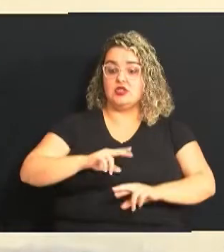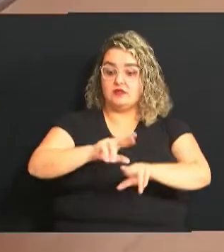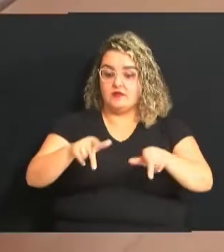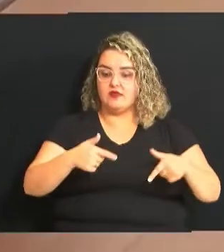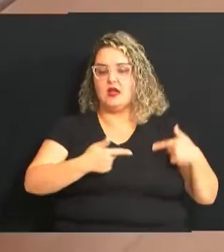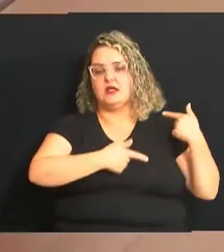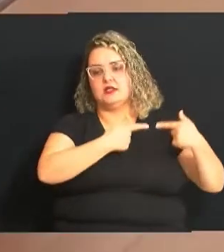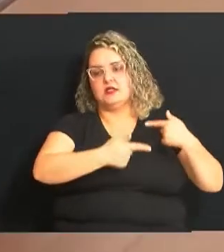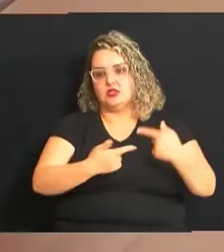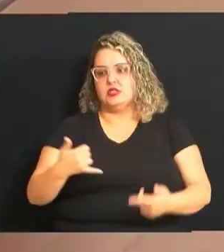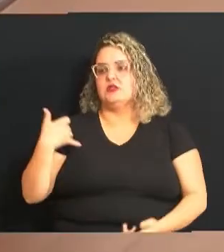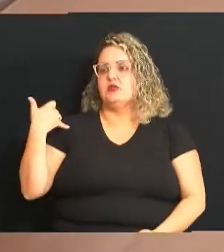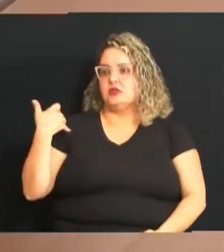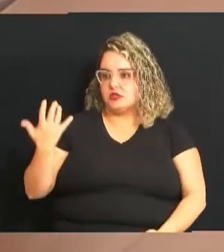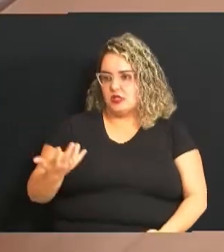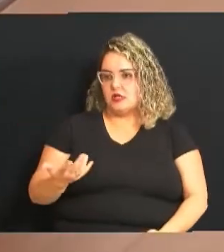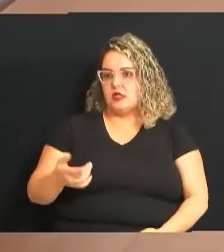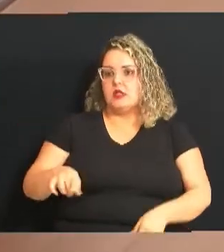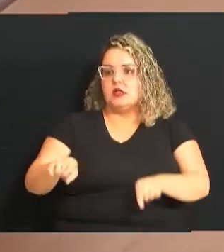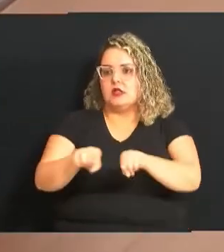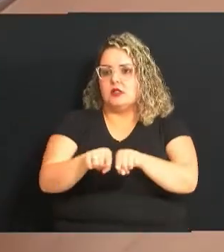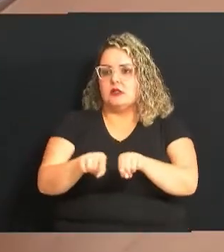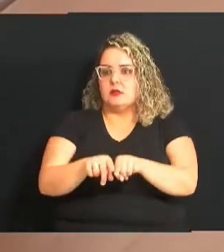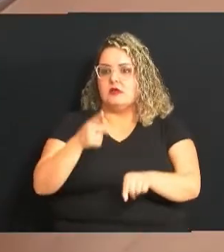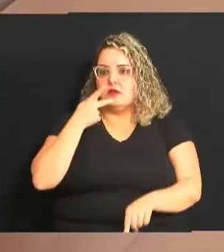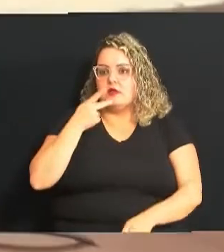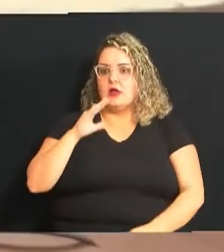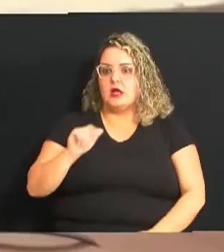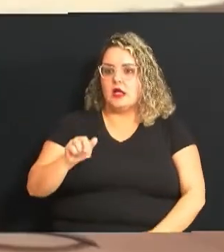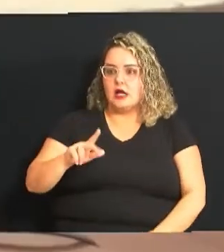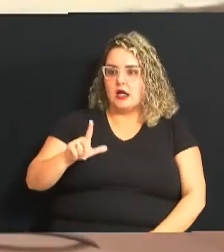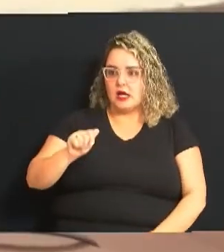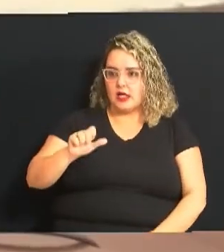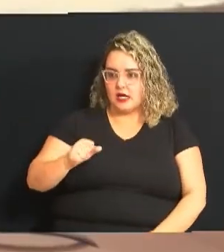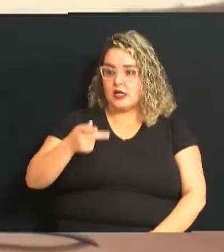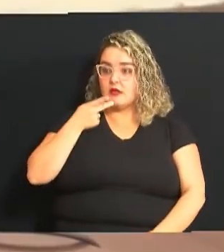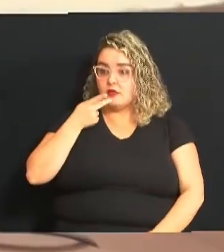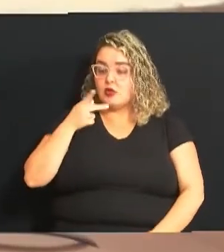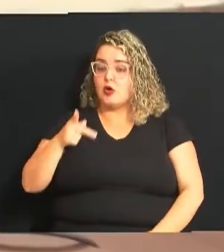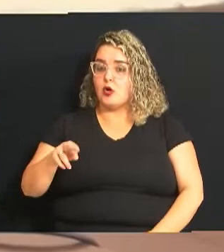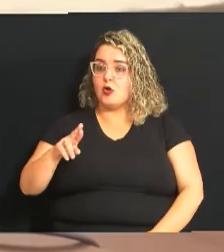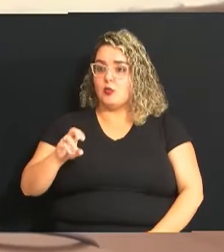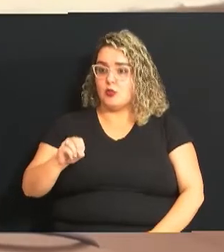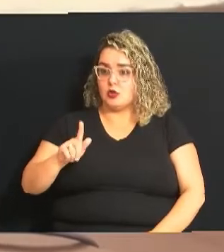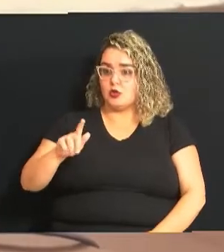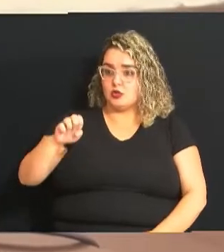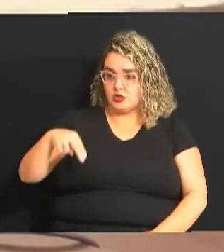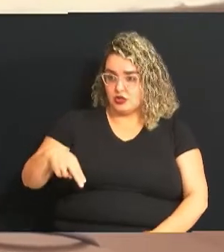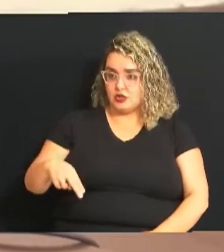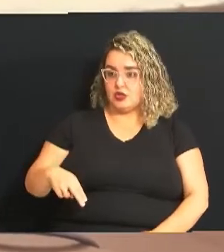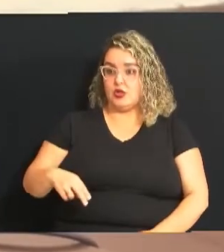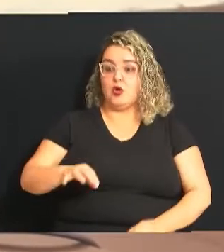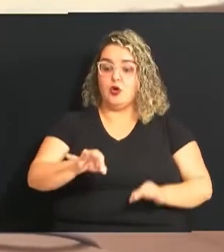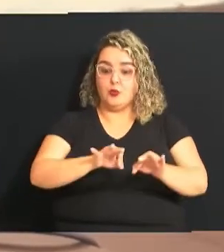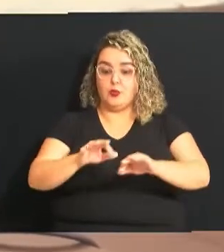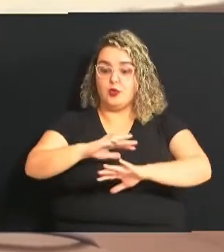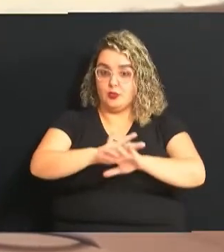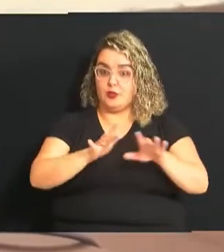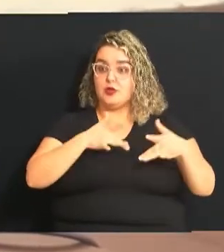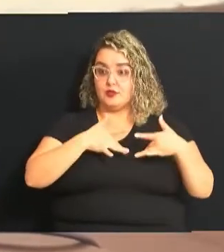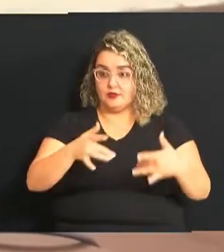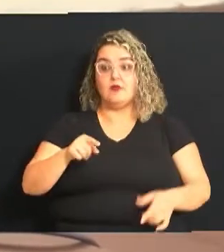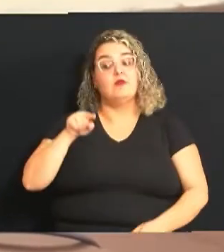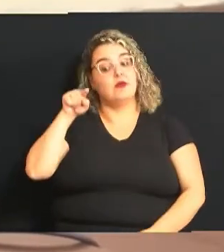centro-dia. A gente, inclusive, falou aqui, a Carla falou do Progem, o programa Mãos Solidárias aqui da TV Câmara Campinas foi até